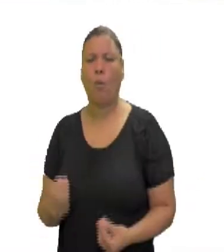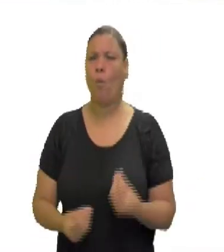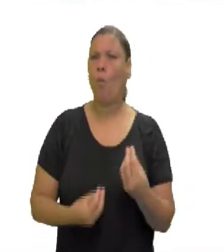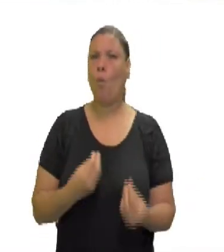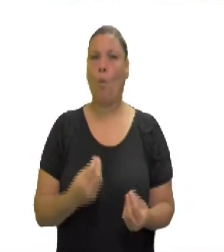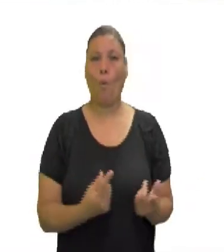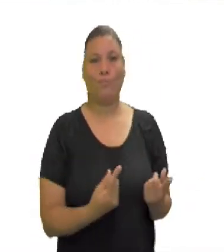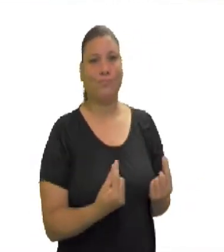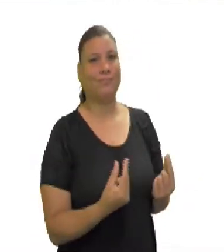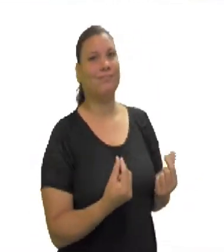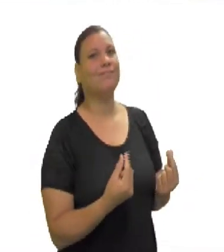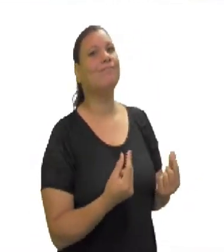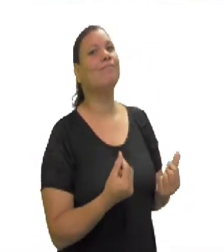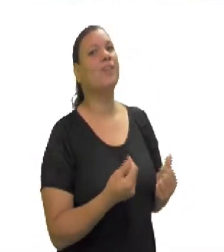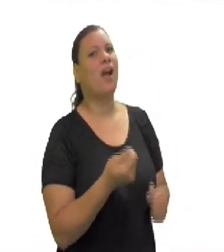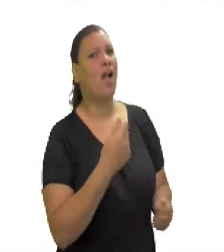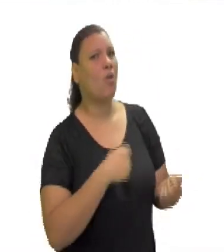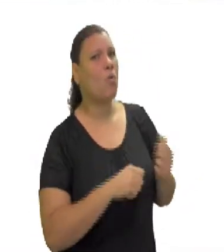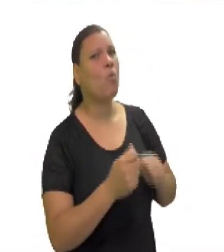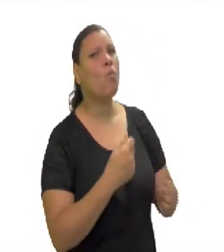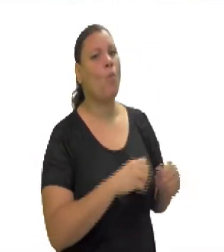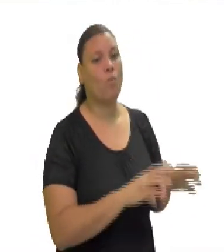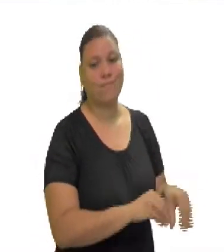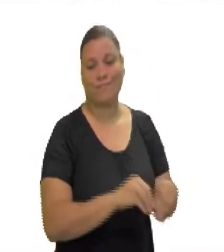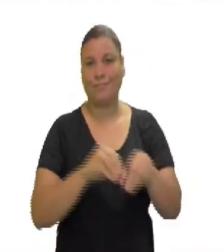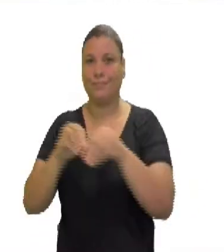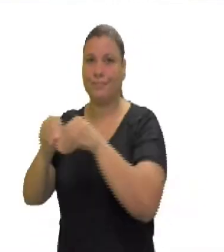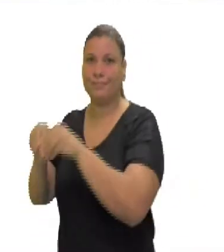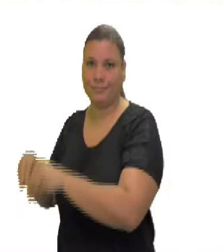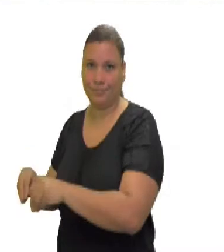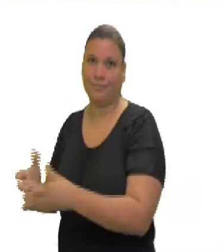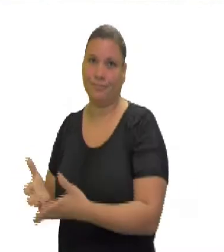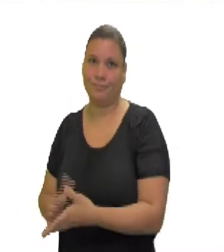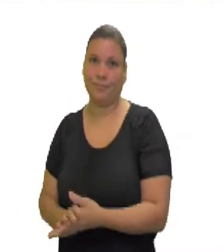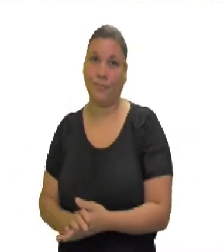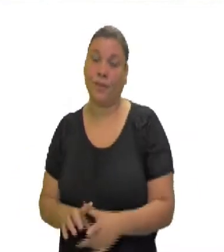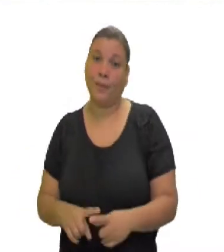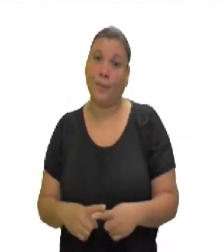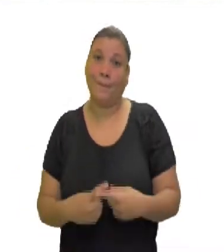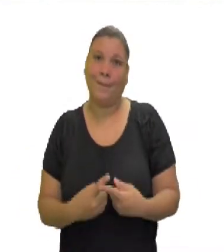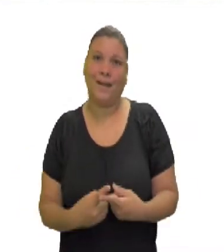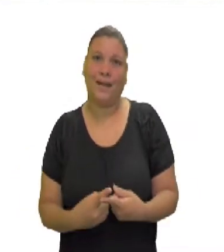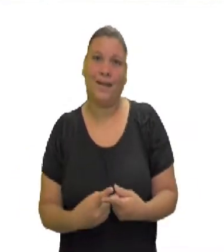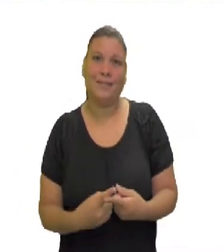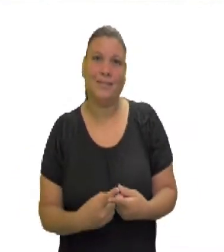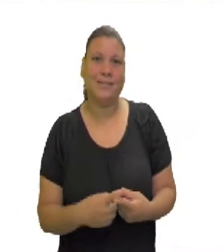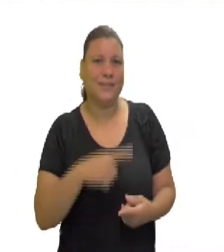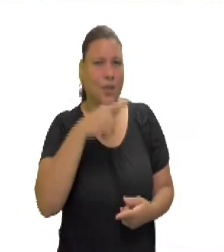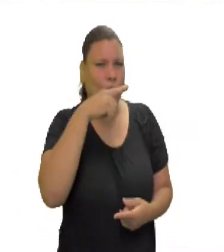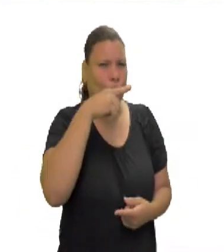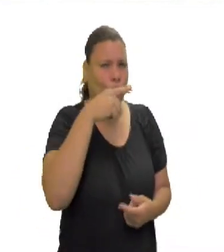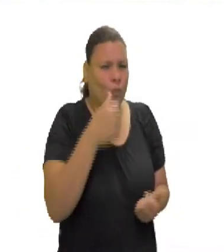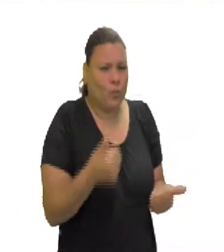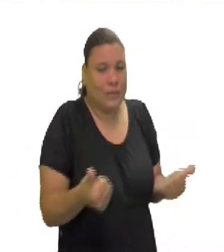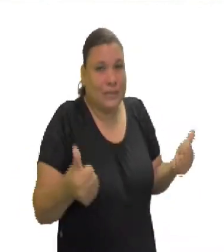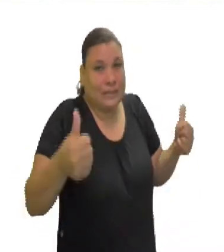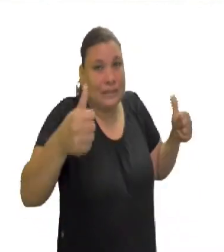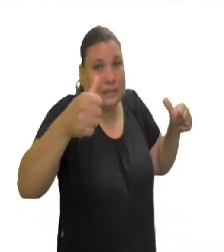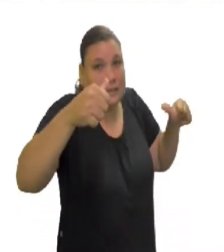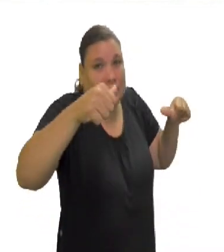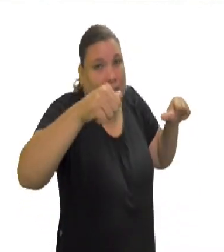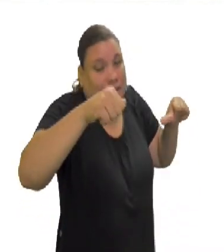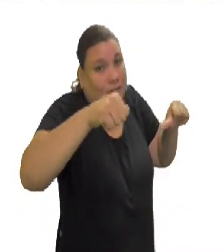a cana-de-açúcar começou a gerar pouco dinheiro, começou a não render tanto, não